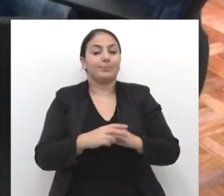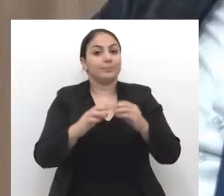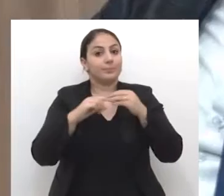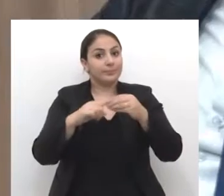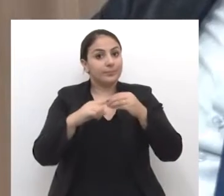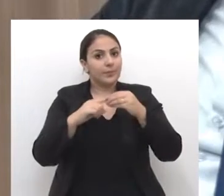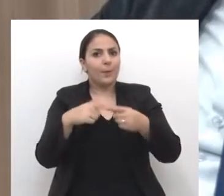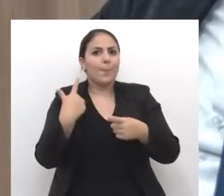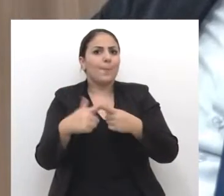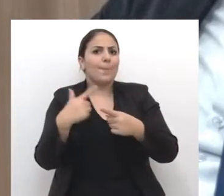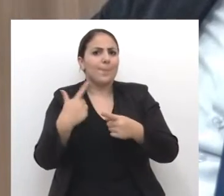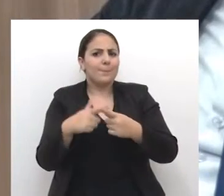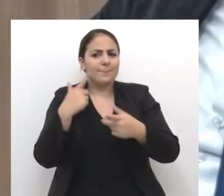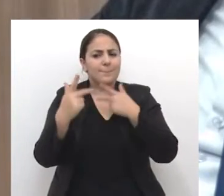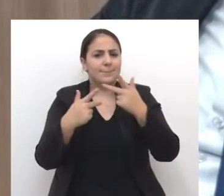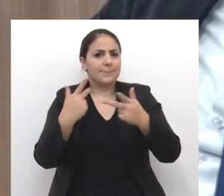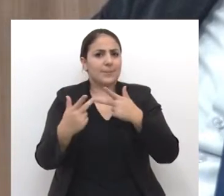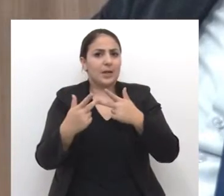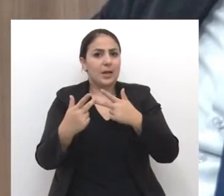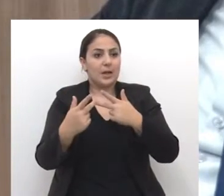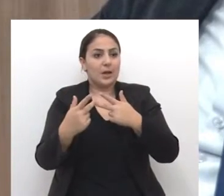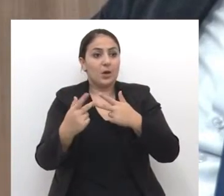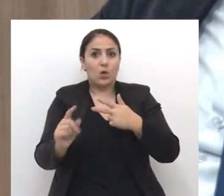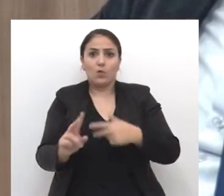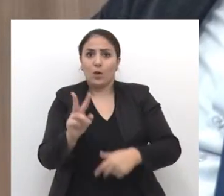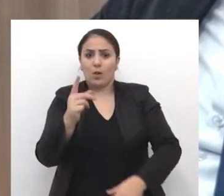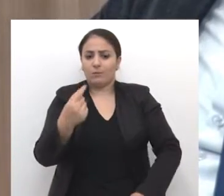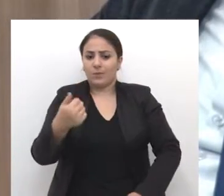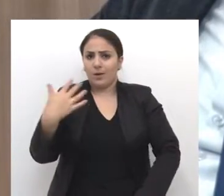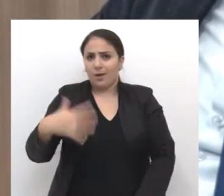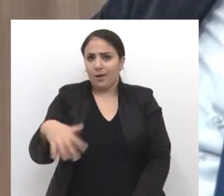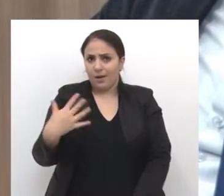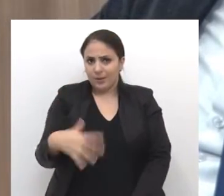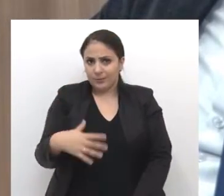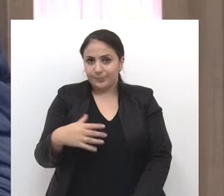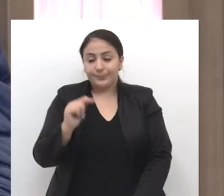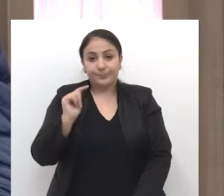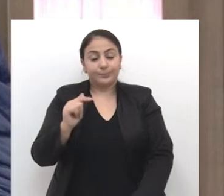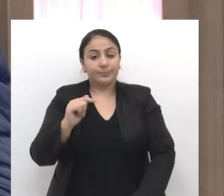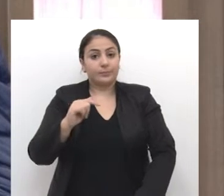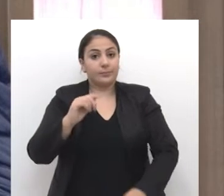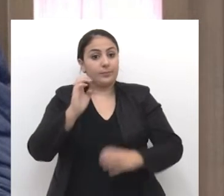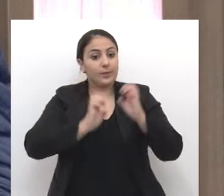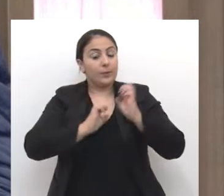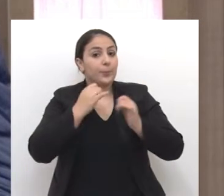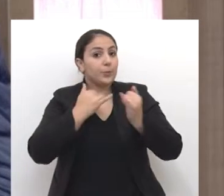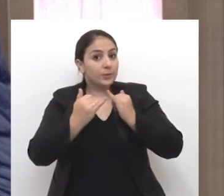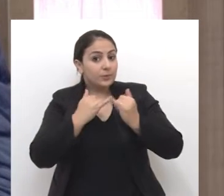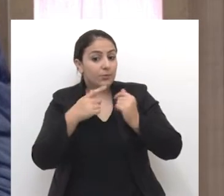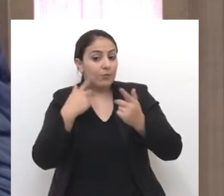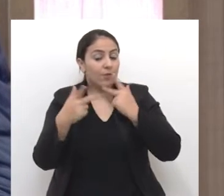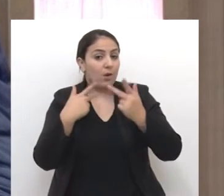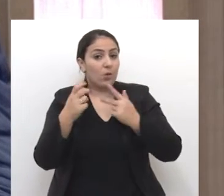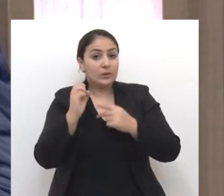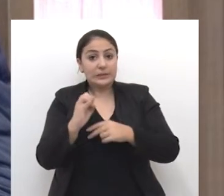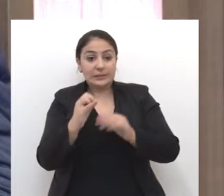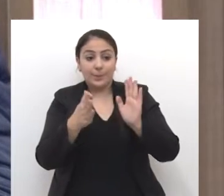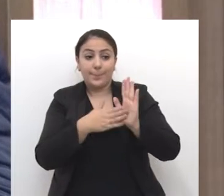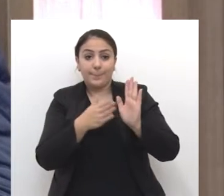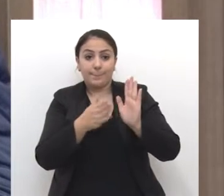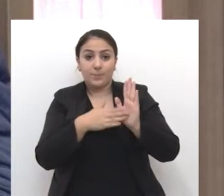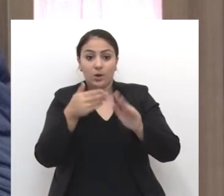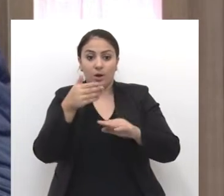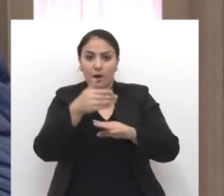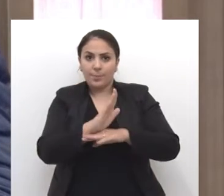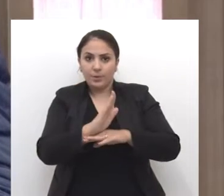projeto, e o principal motivo mencionado foi o aumento de custos. Este empresário, por exemplo, disse que